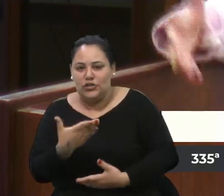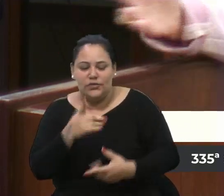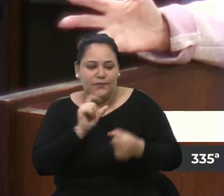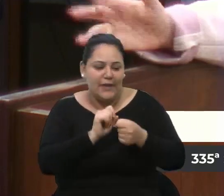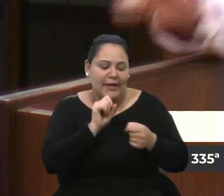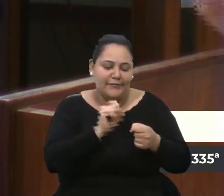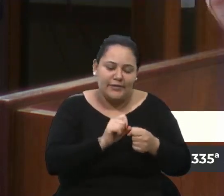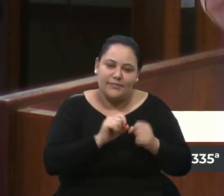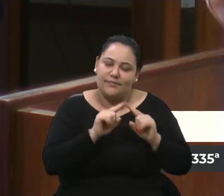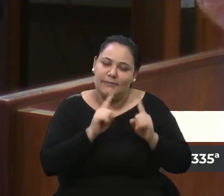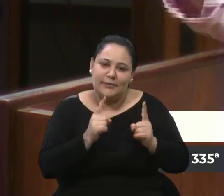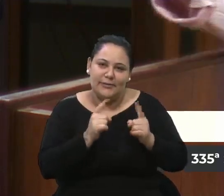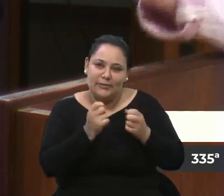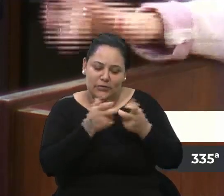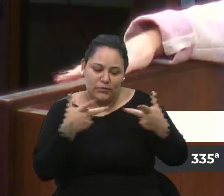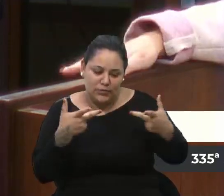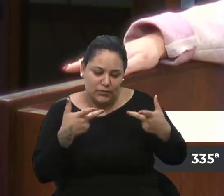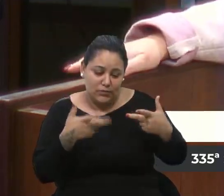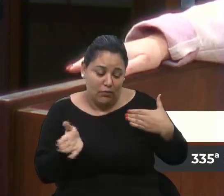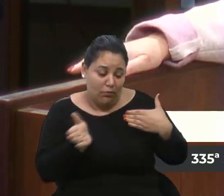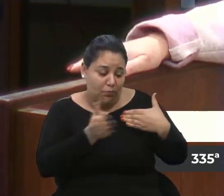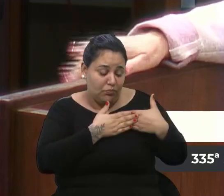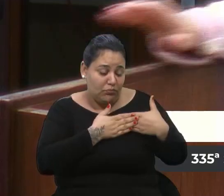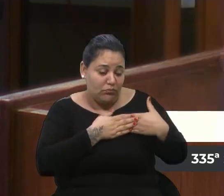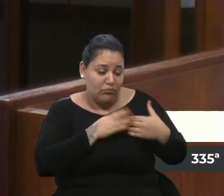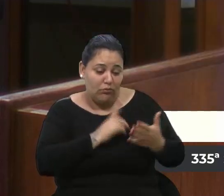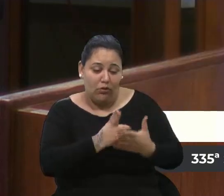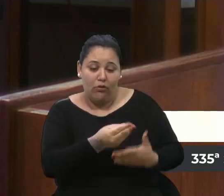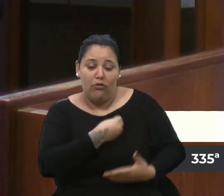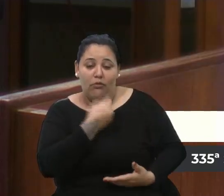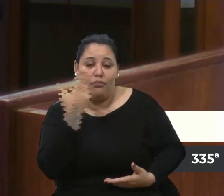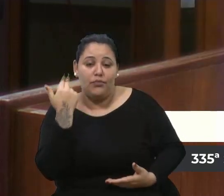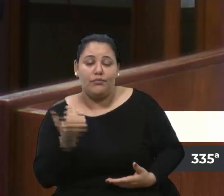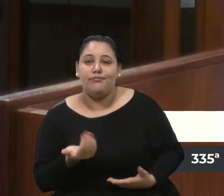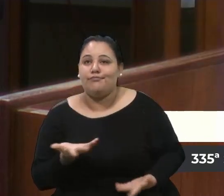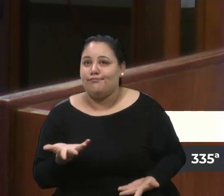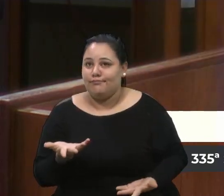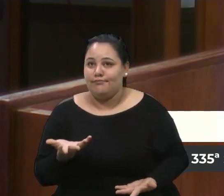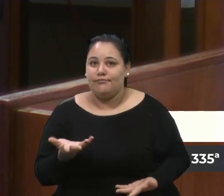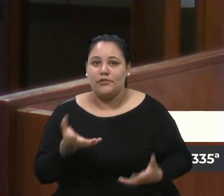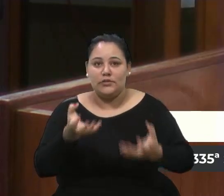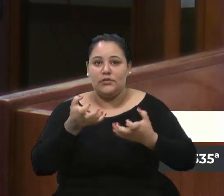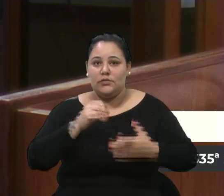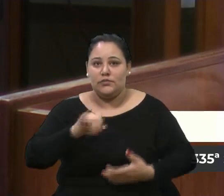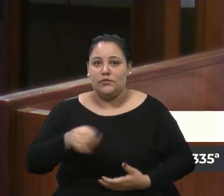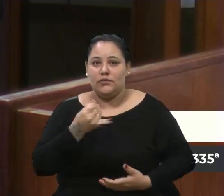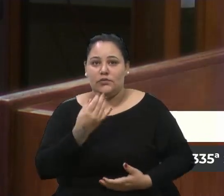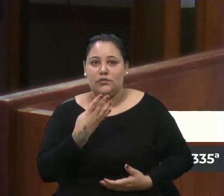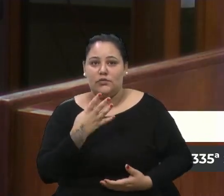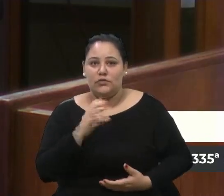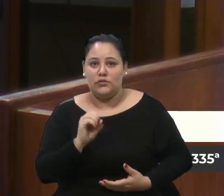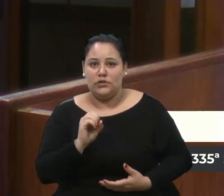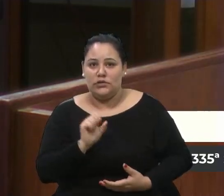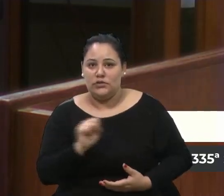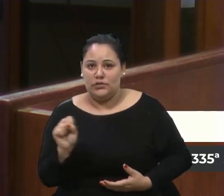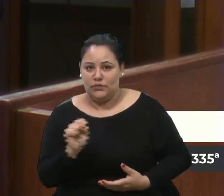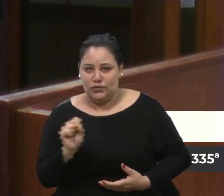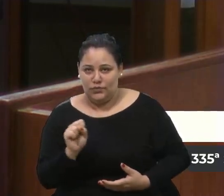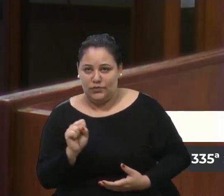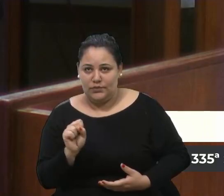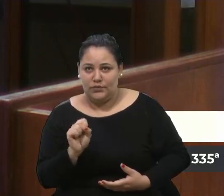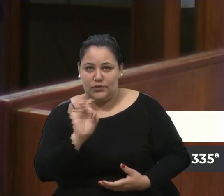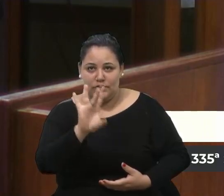coisa simplesmente fecha o parênteses e segue sua vida normal. Queria aproveitar esses 40 segundos que me restam para